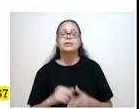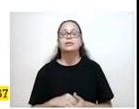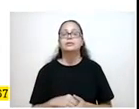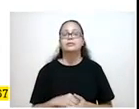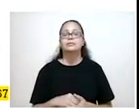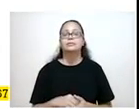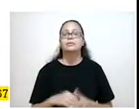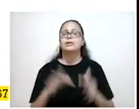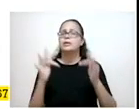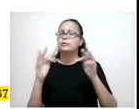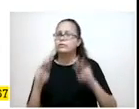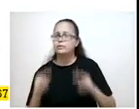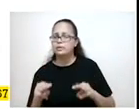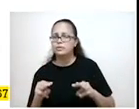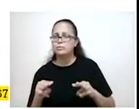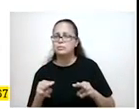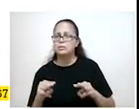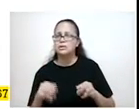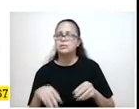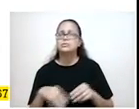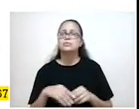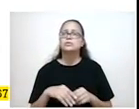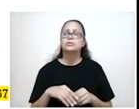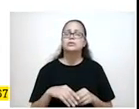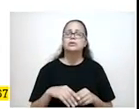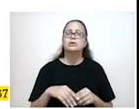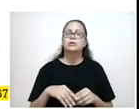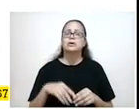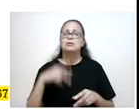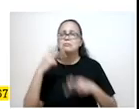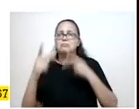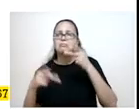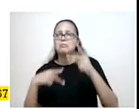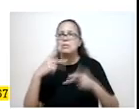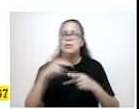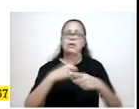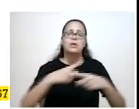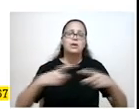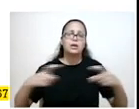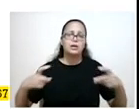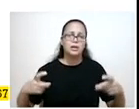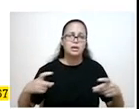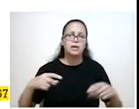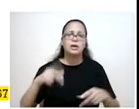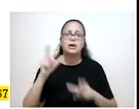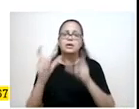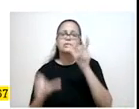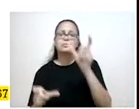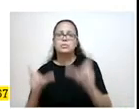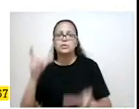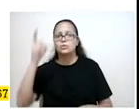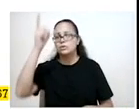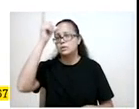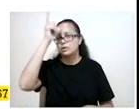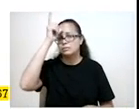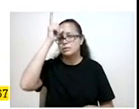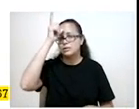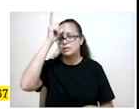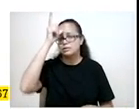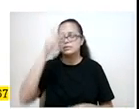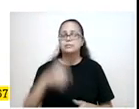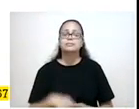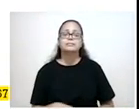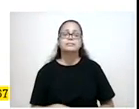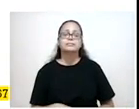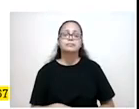então eles declararam guerra aos alemães. Depois de tantas ameaças, eles enfim